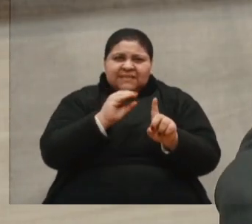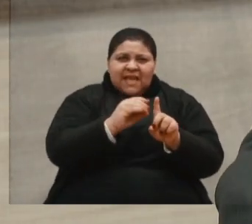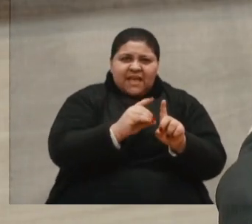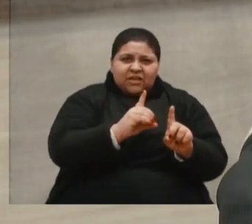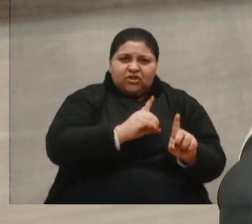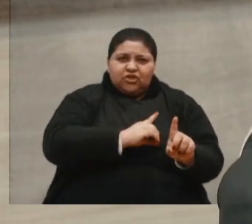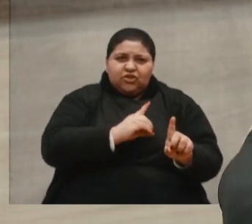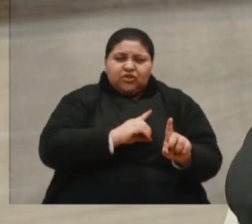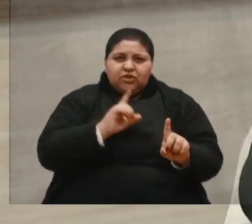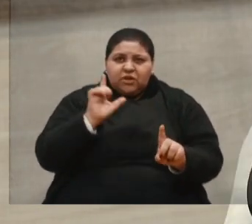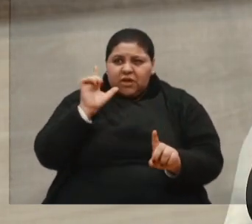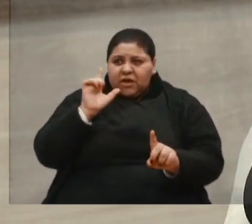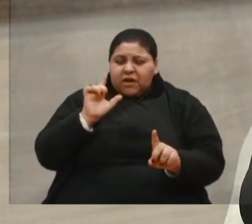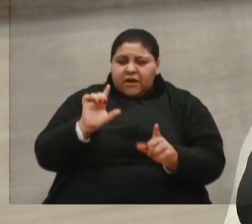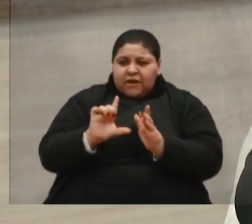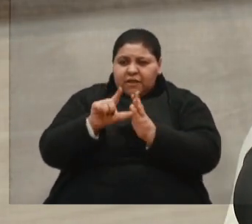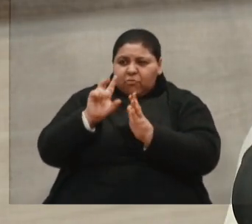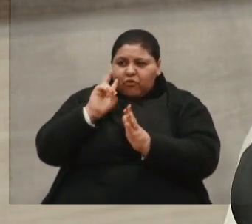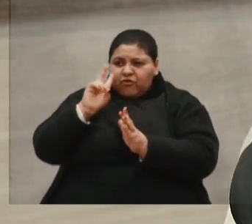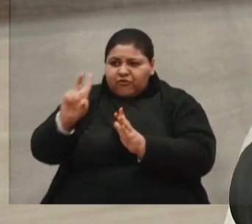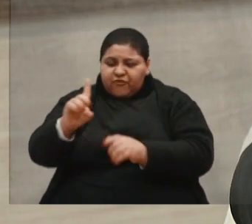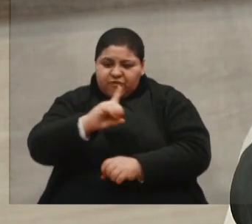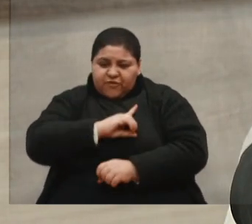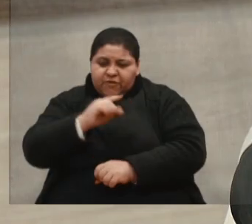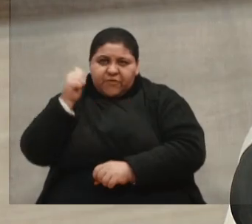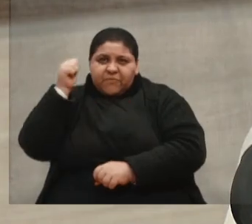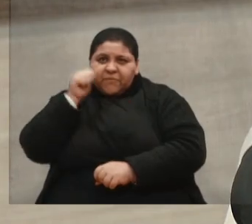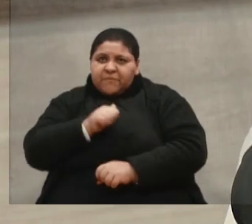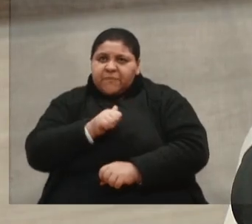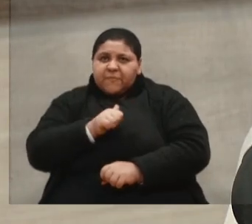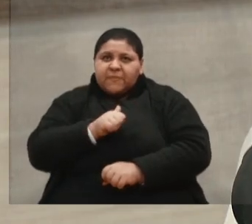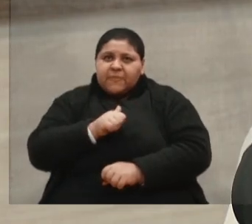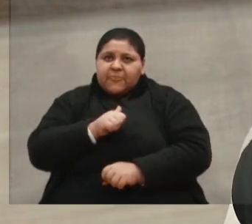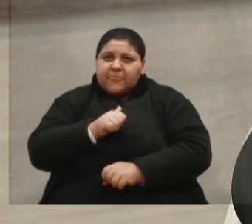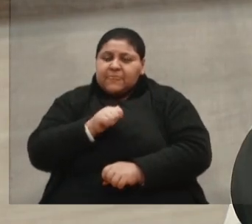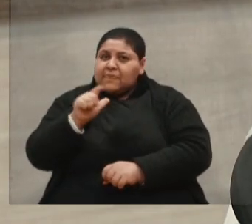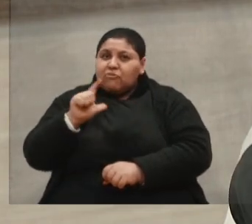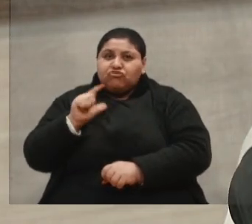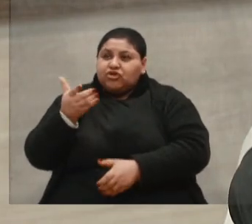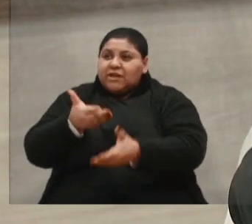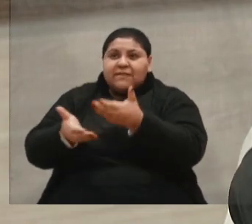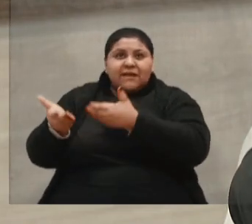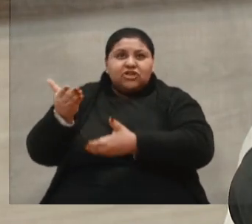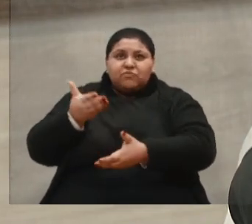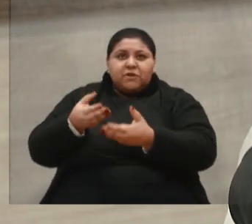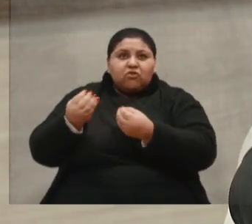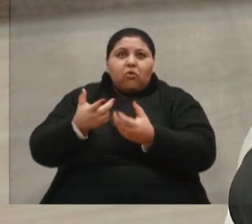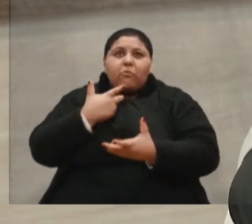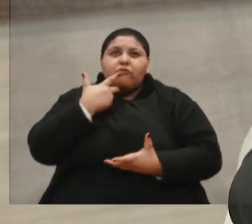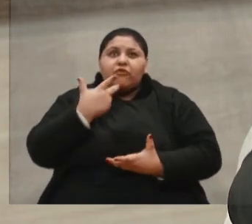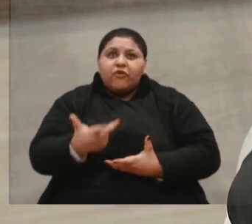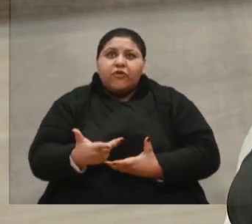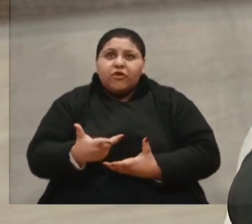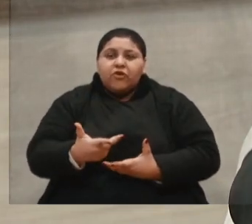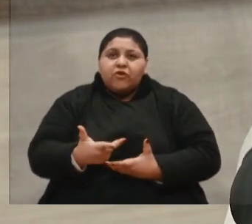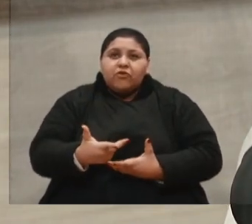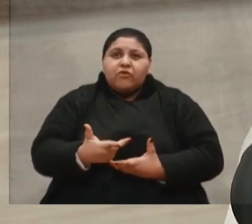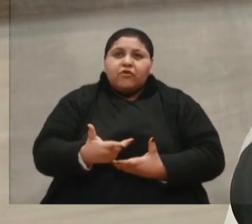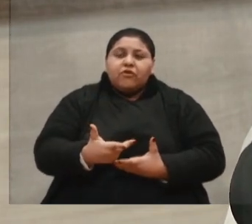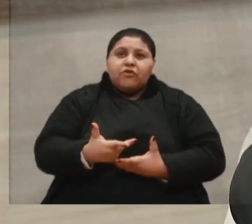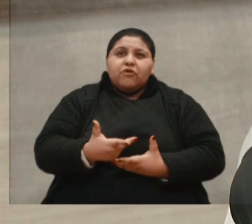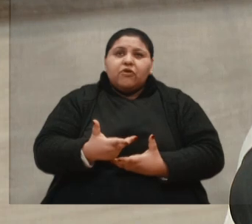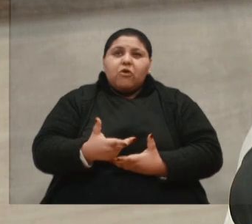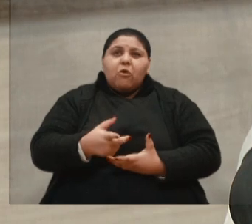e tal, e depois foram ver nas delegacias das mulheres insuficiência de atendentes. Como tu falaste,